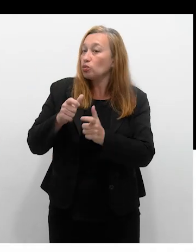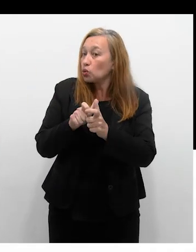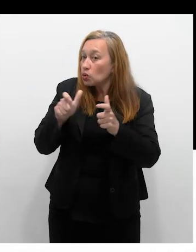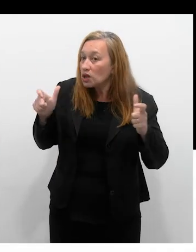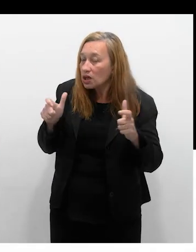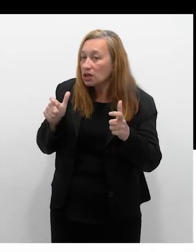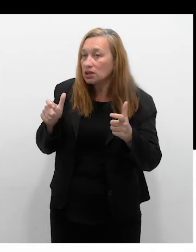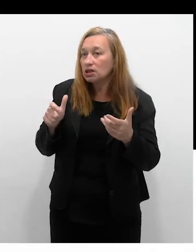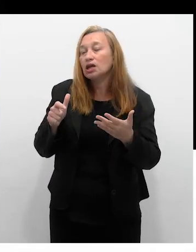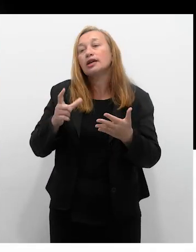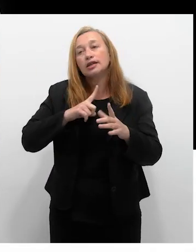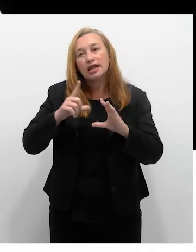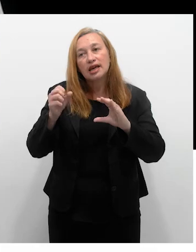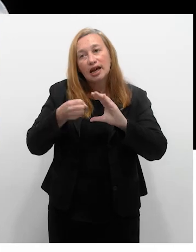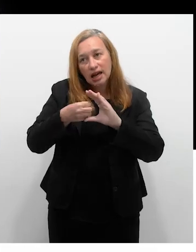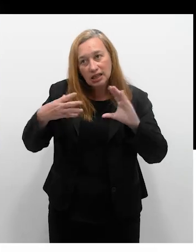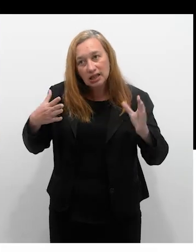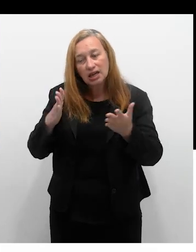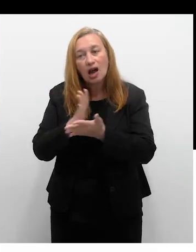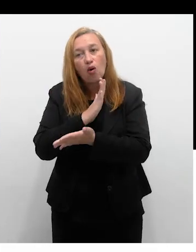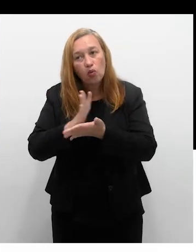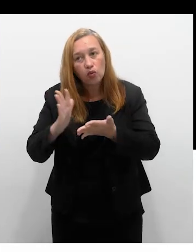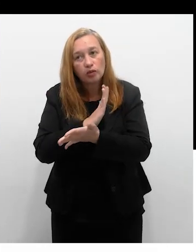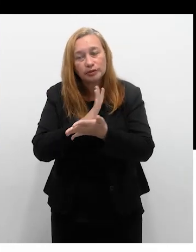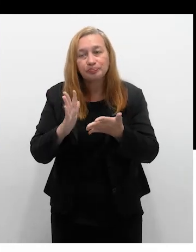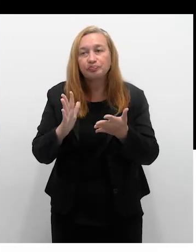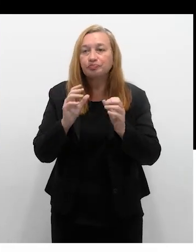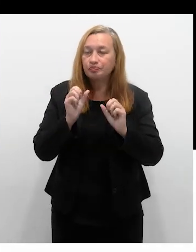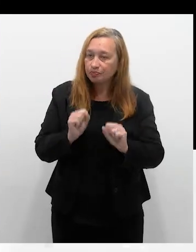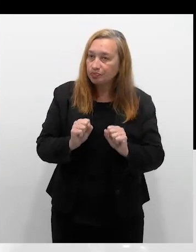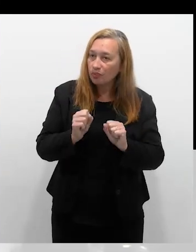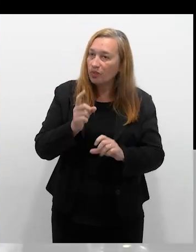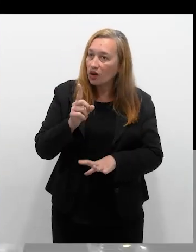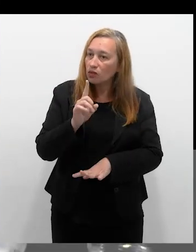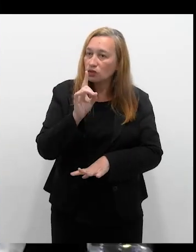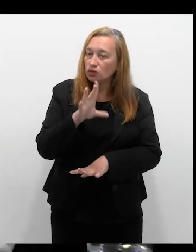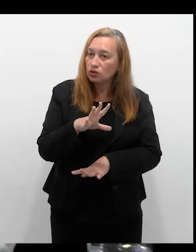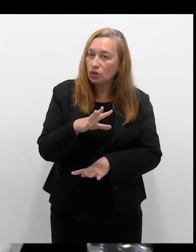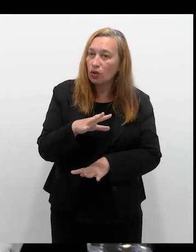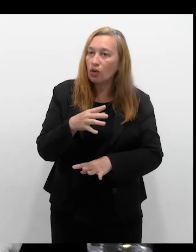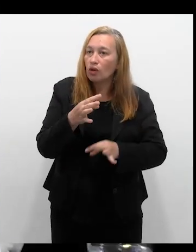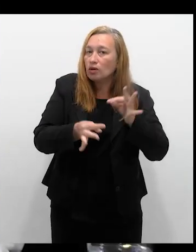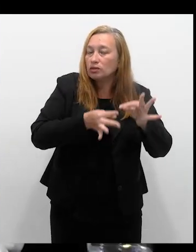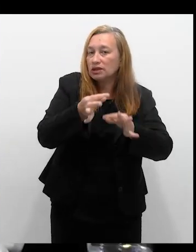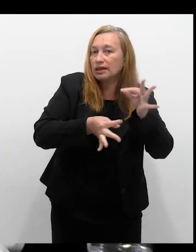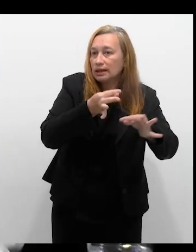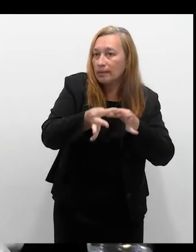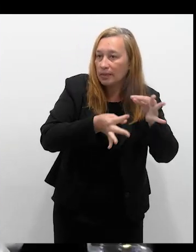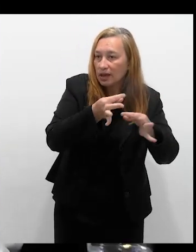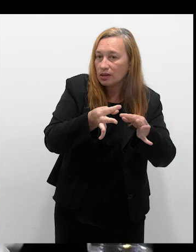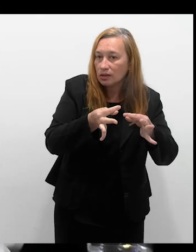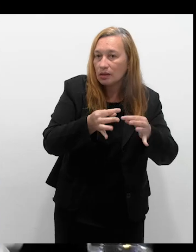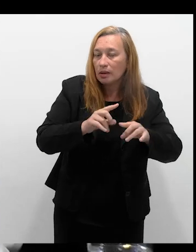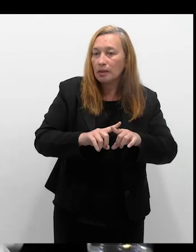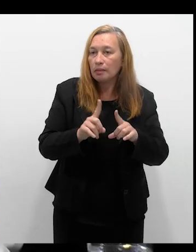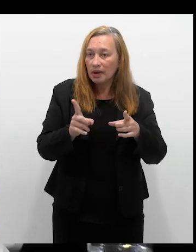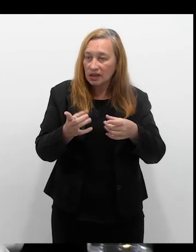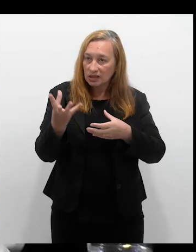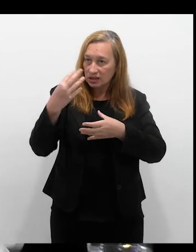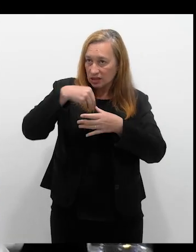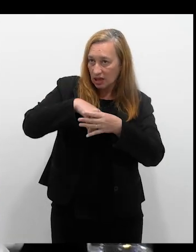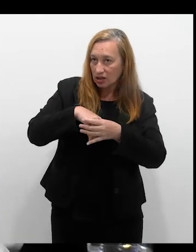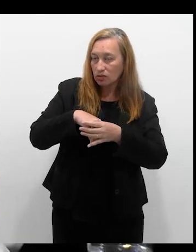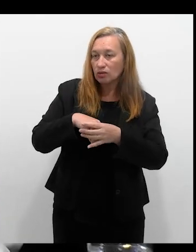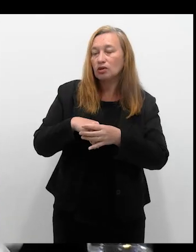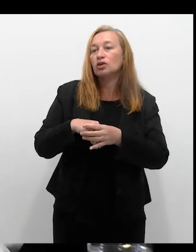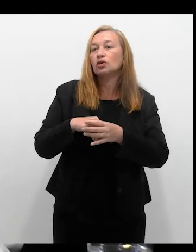bem grande, ou que pelo menos tem algumas características do TPB que podem não necessariamente ensejar um tratamento, tá? Mas entre os transtornos